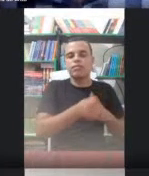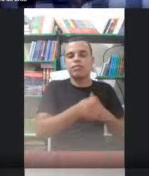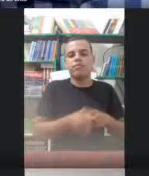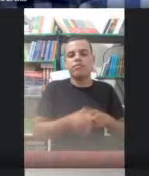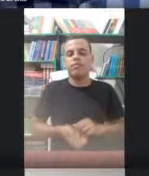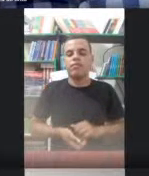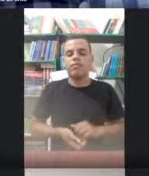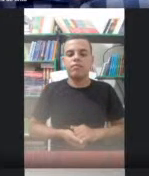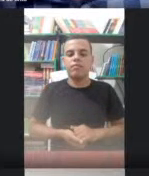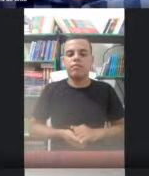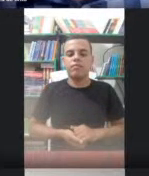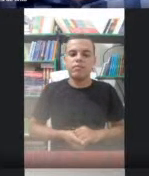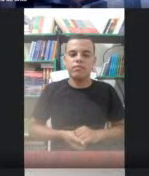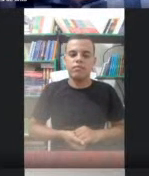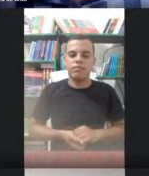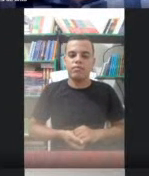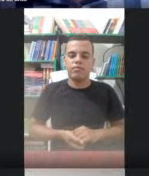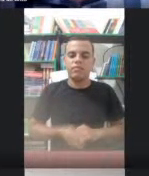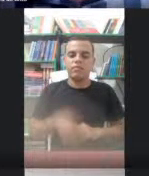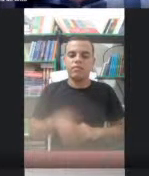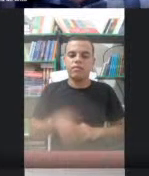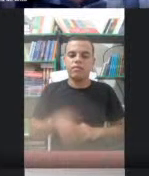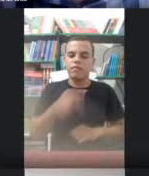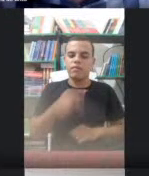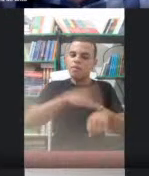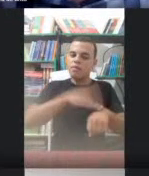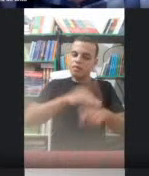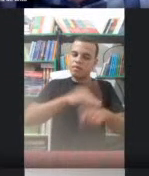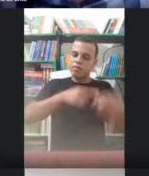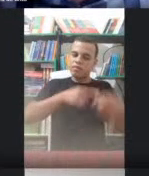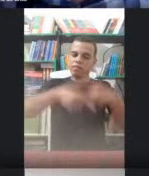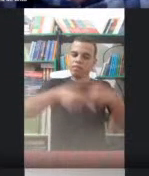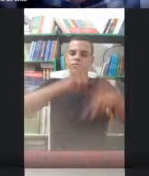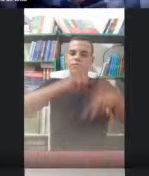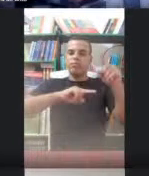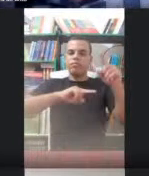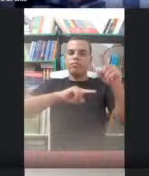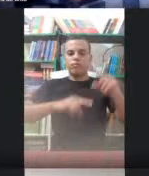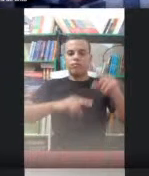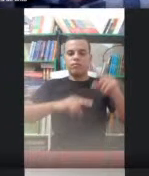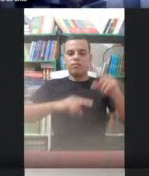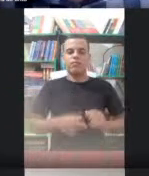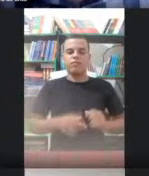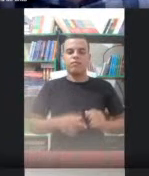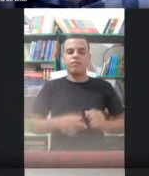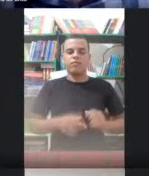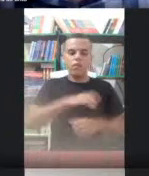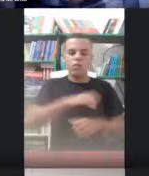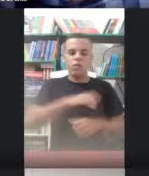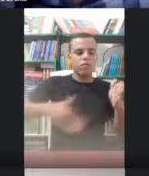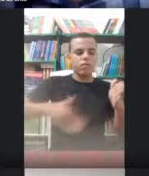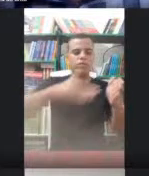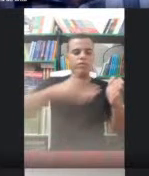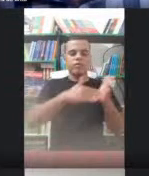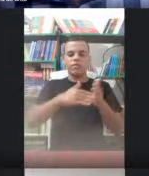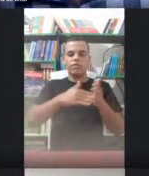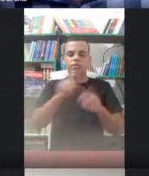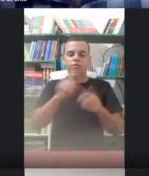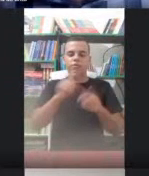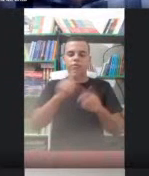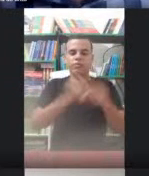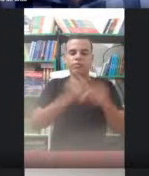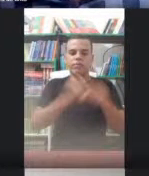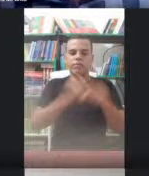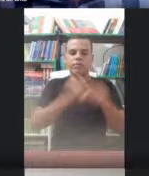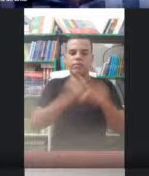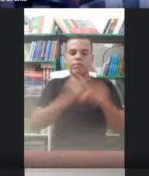tema. E como ela fez esse momento de multiplicação com a equipe um todo, então, o dentista era sensível, já para acolher